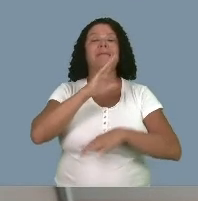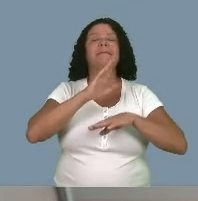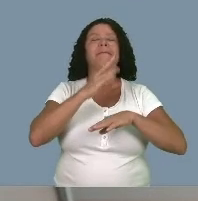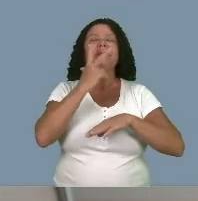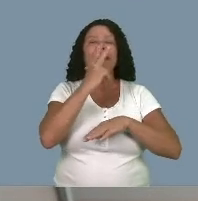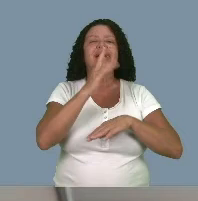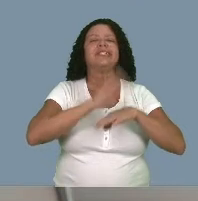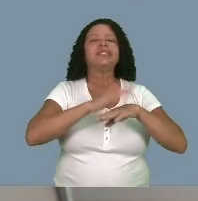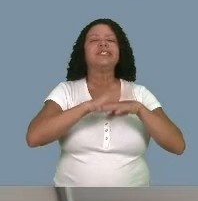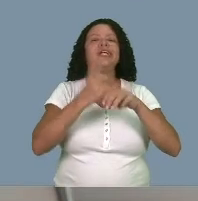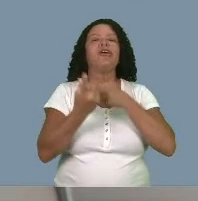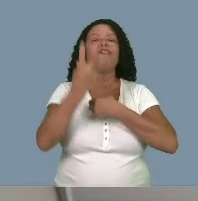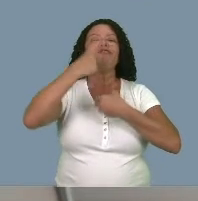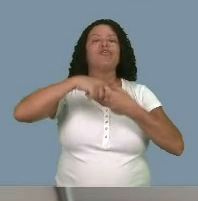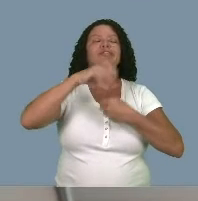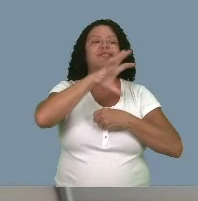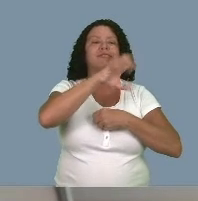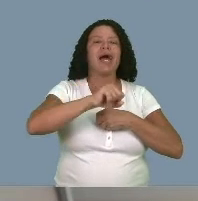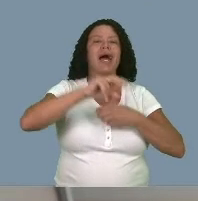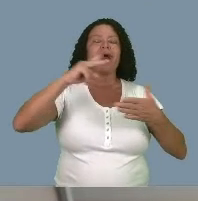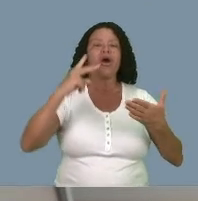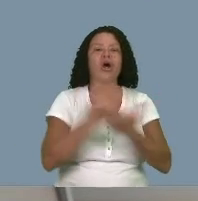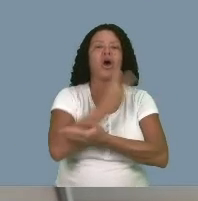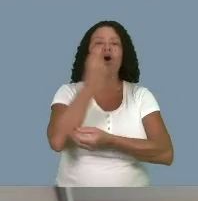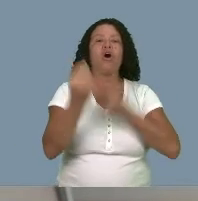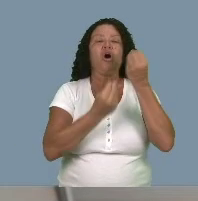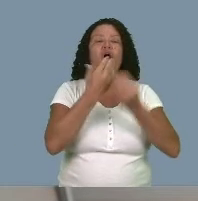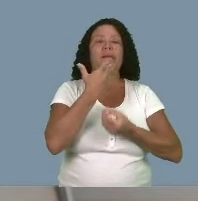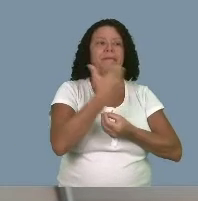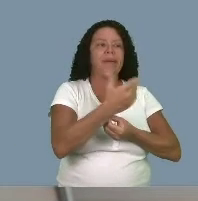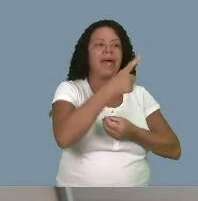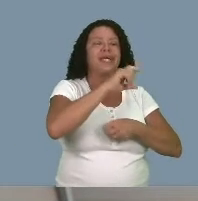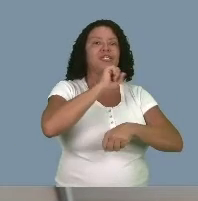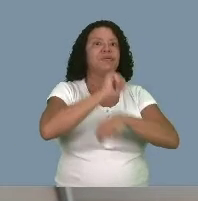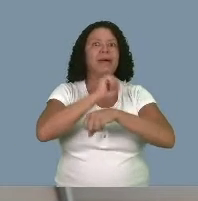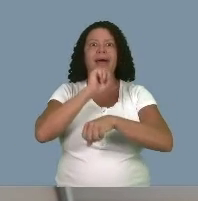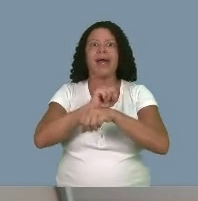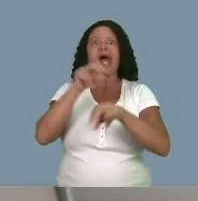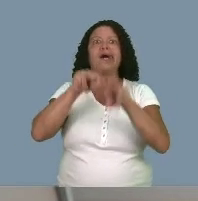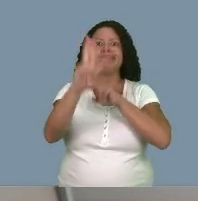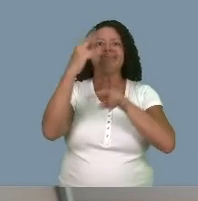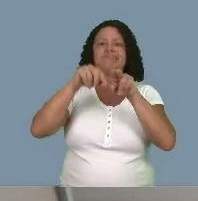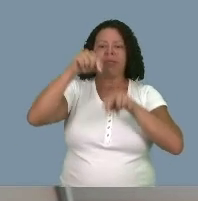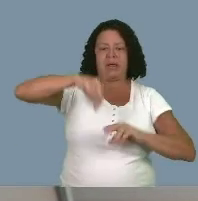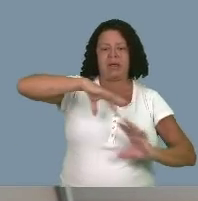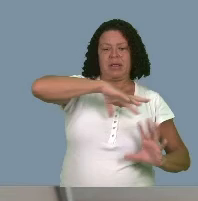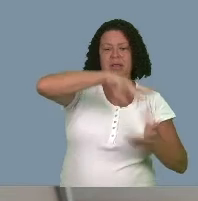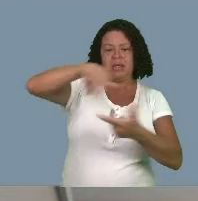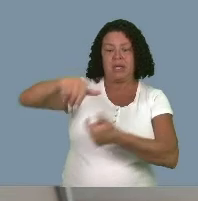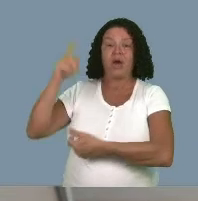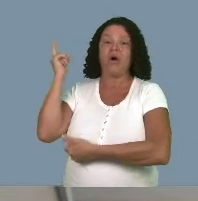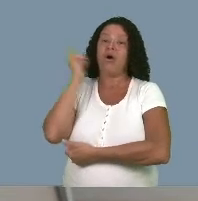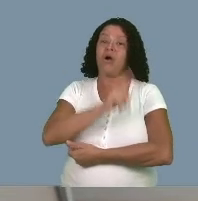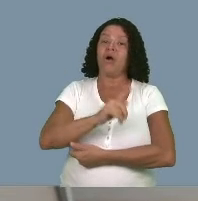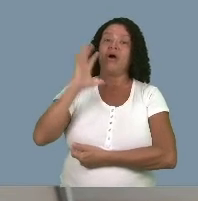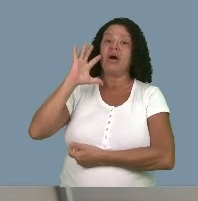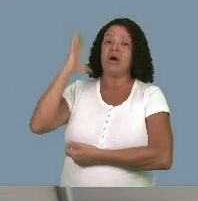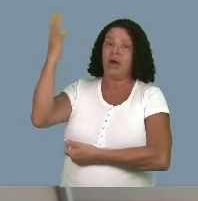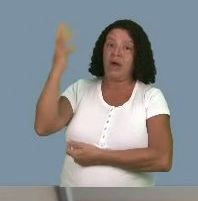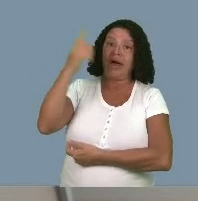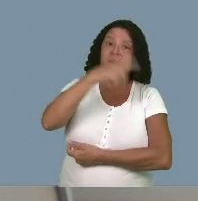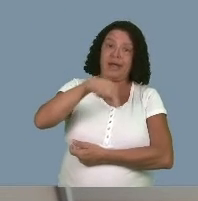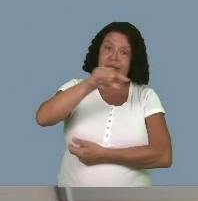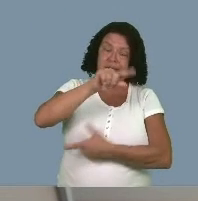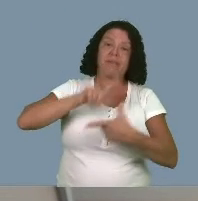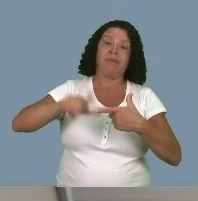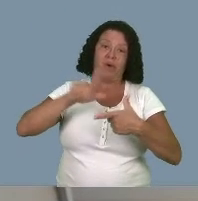inadiáveis, né? Não dá mais para a gente esperar ou aguardar para conseguir resolver essas questões